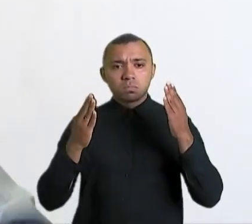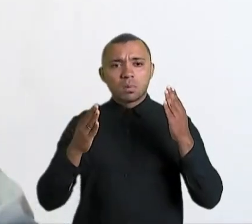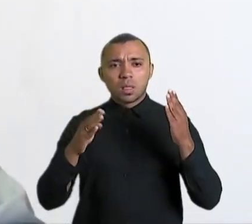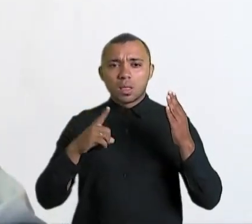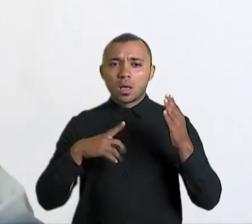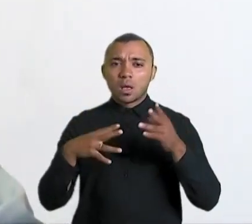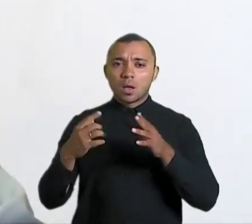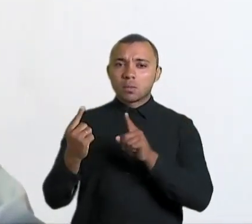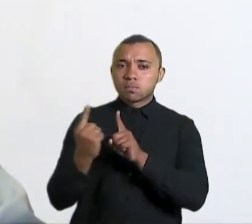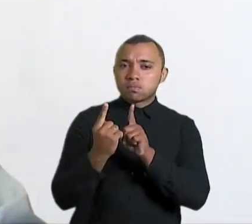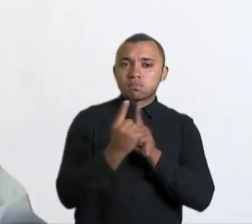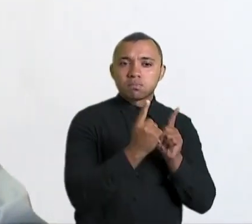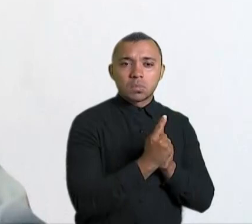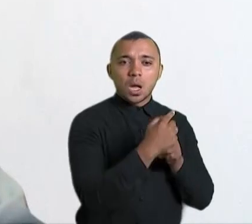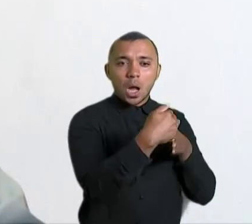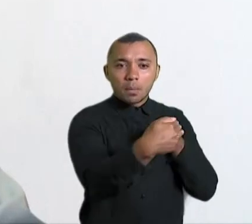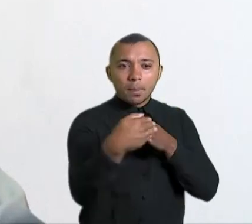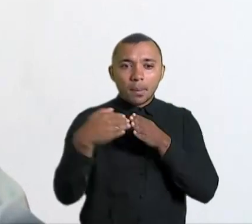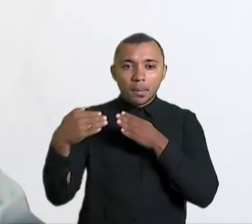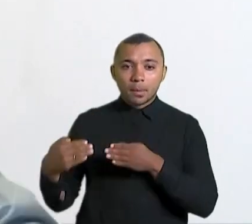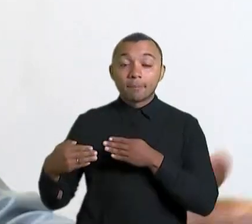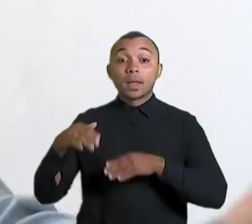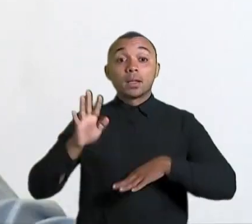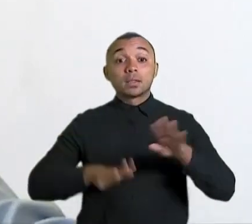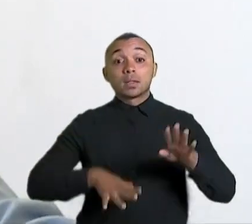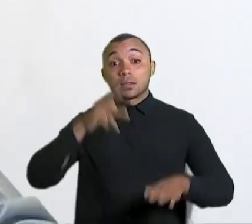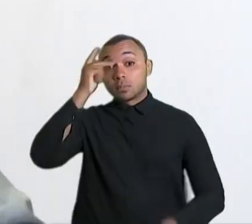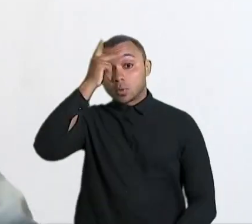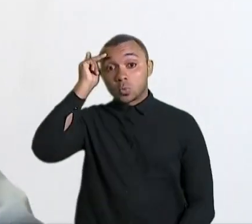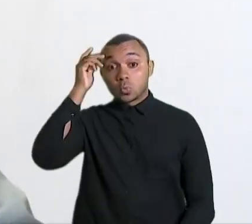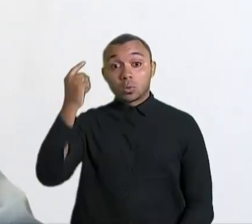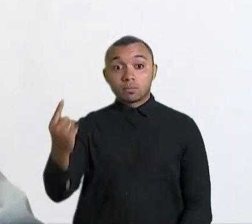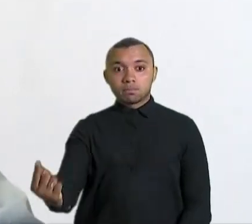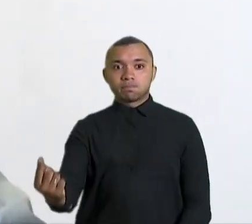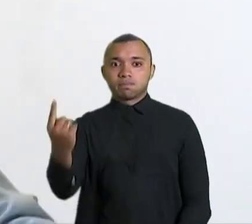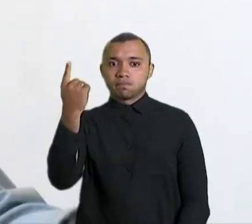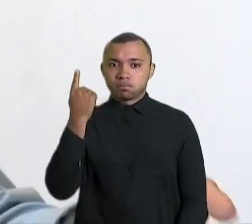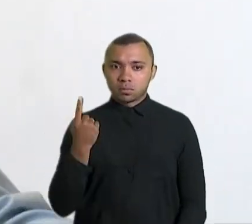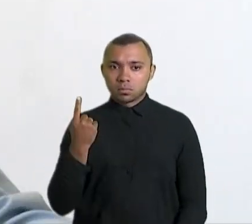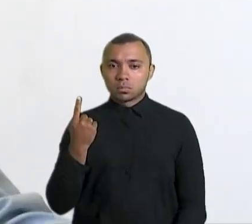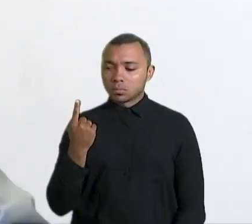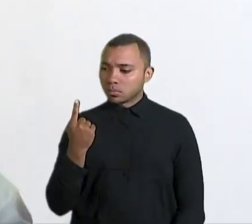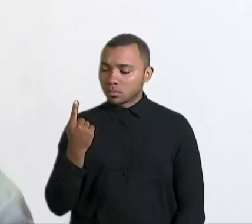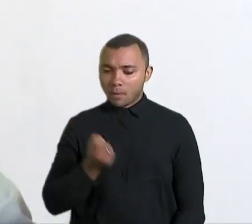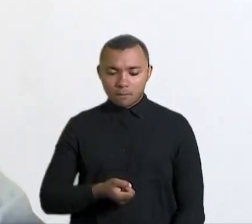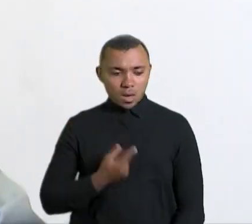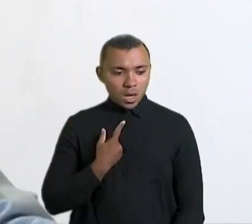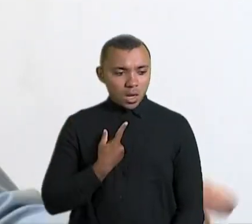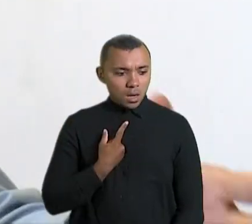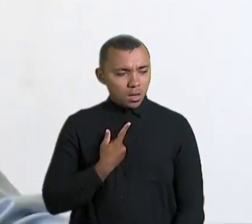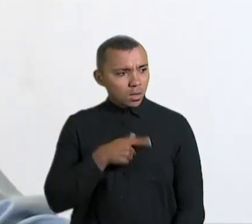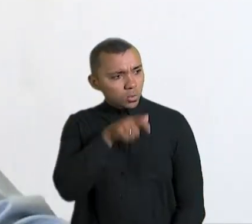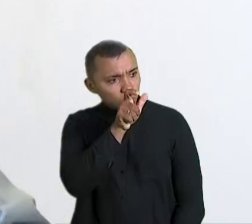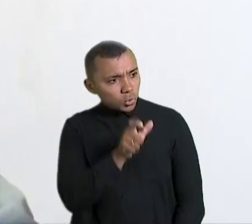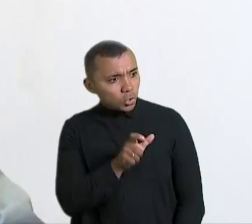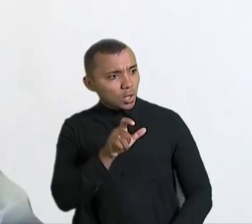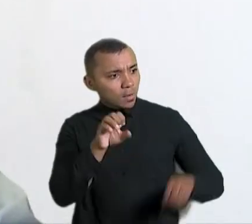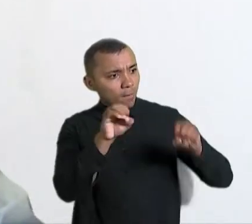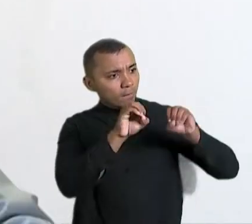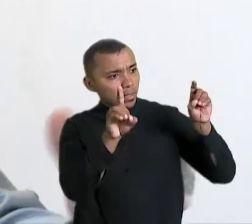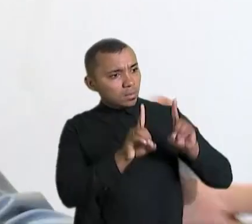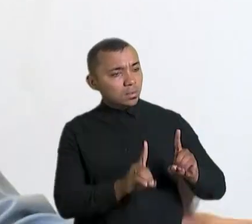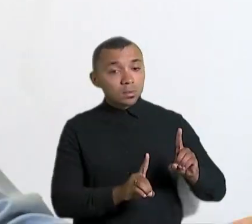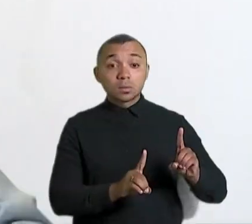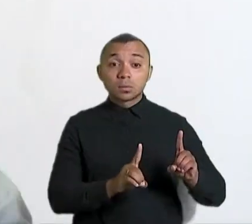consultório. Às vezes o paciente chega no seu consultório e descobre naquele momento que é uma psicóloga com deficiência visual.